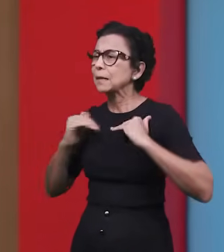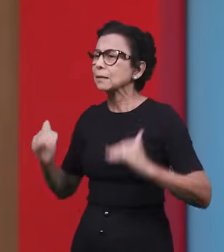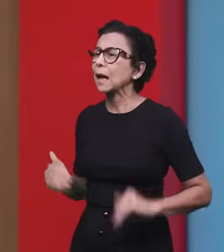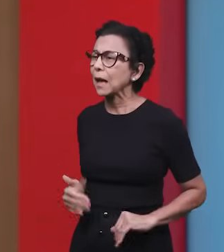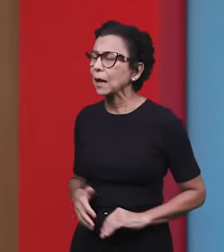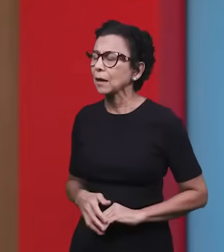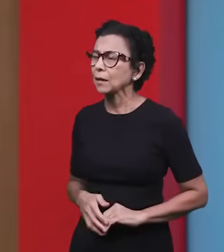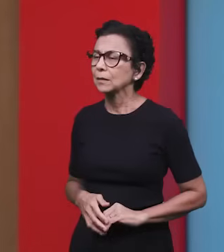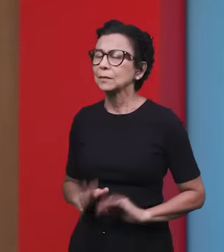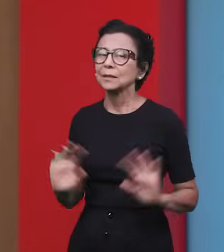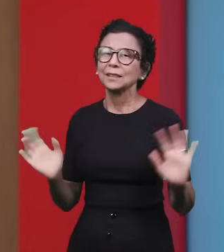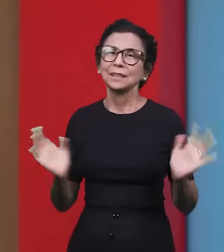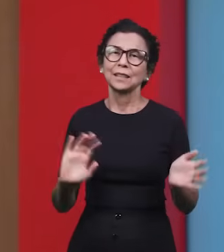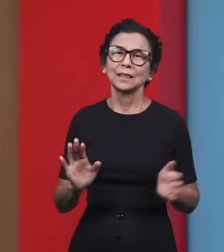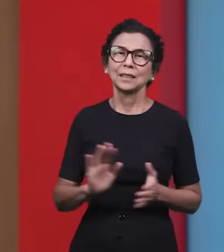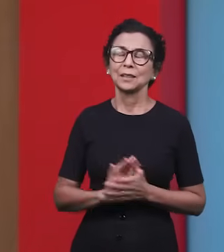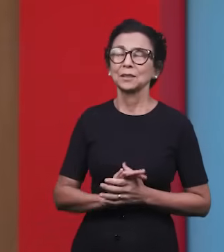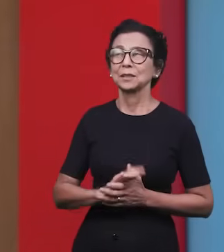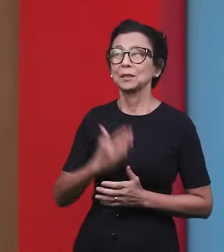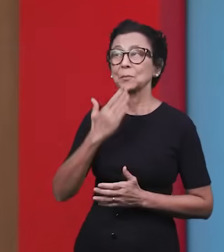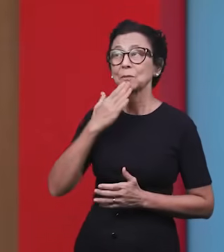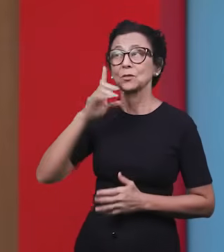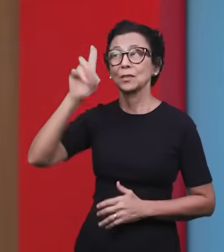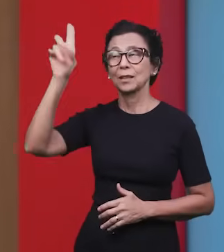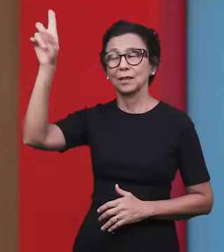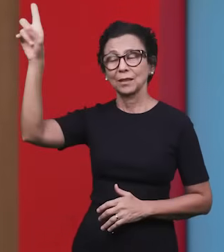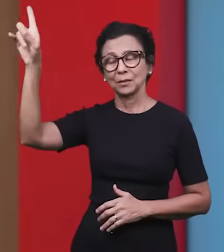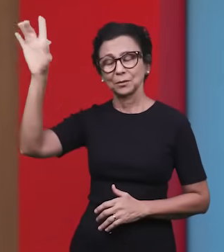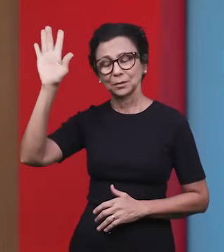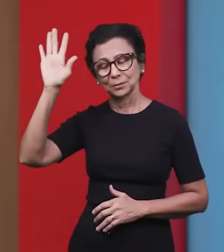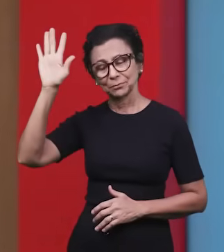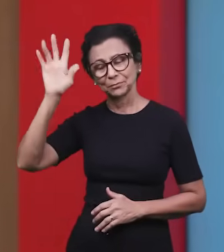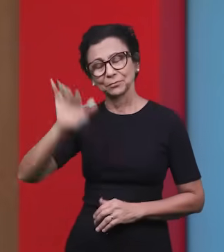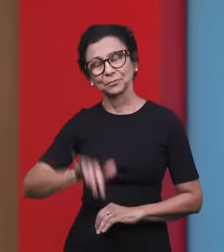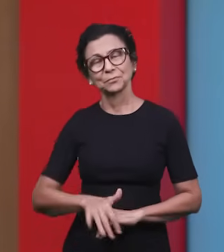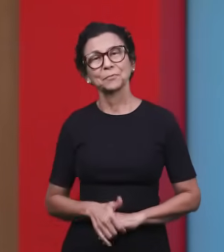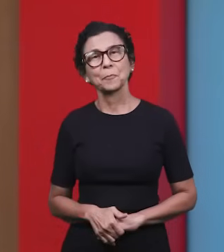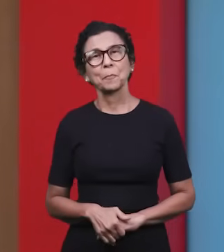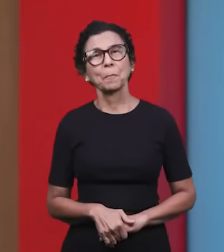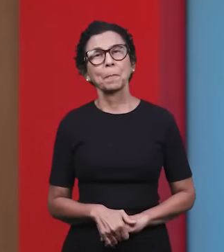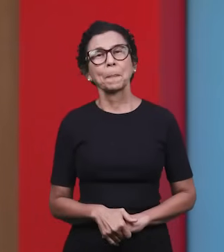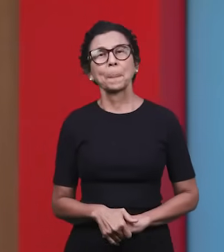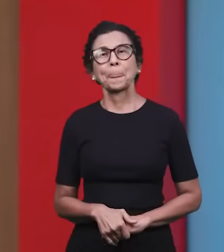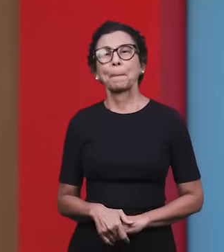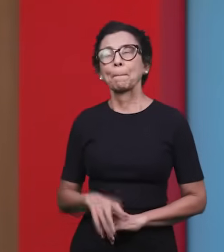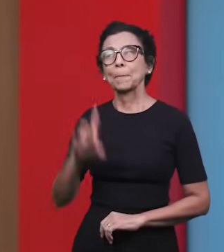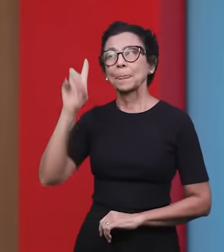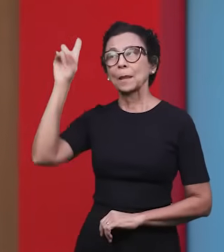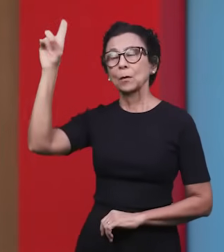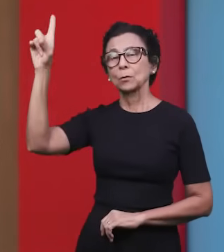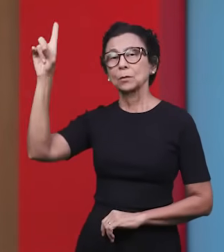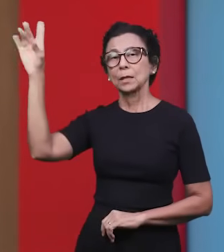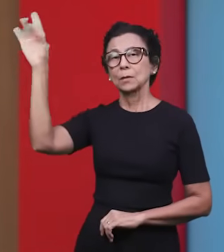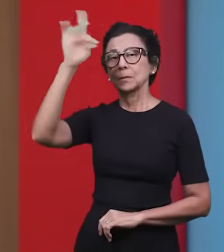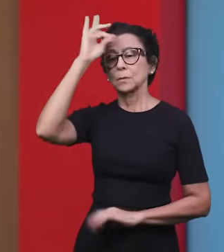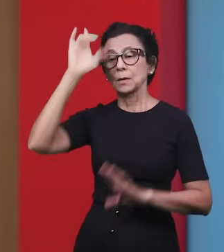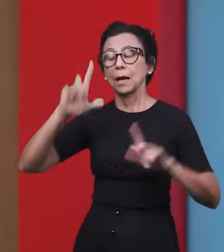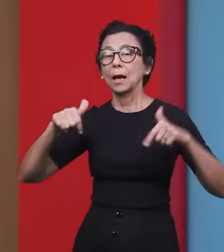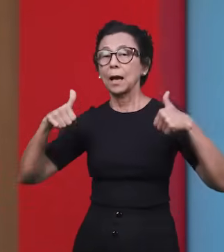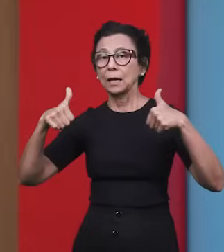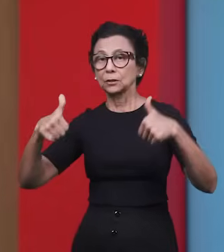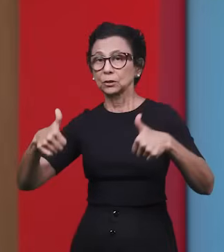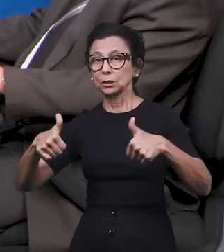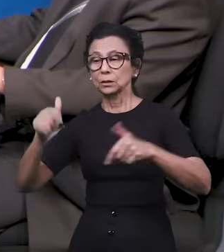a Deus, que o Senhor nos encha com o seu Espírito, porque a igreja vai ver o Senhor realmente opera na vida daquele